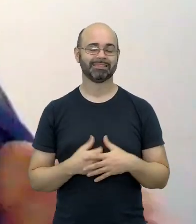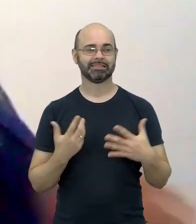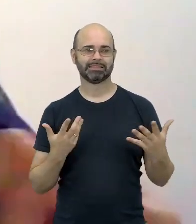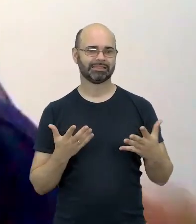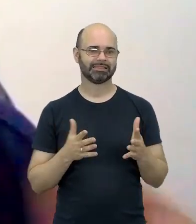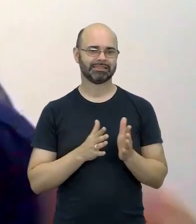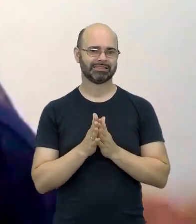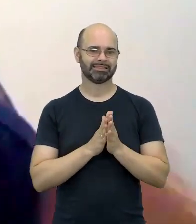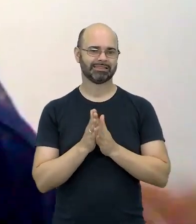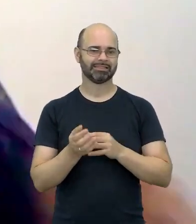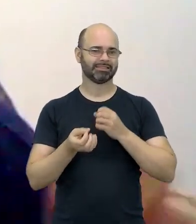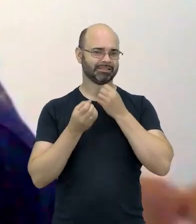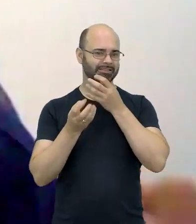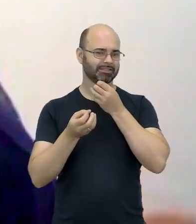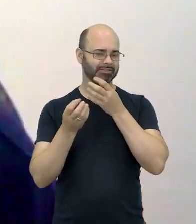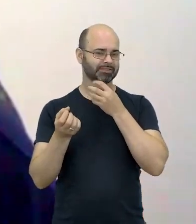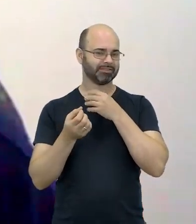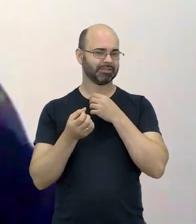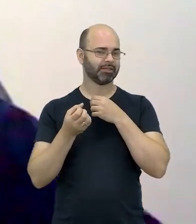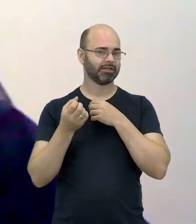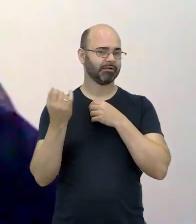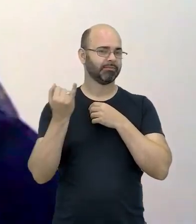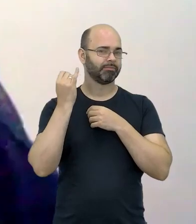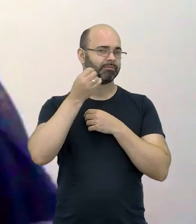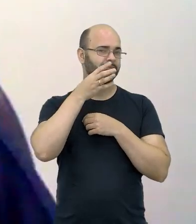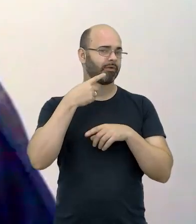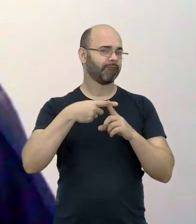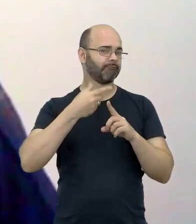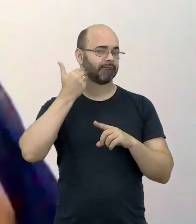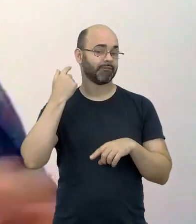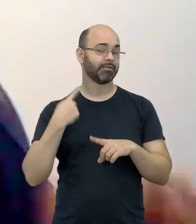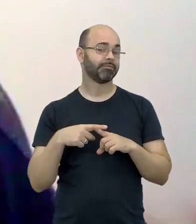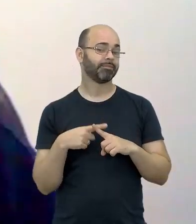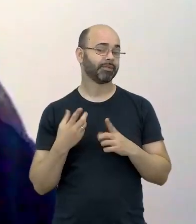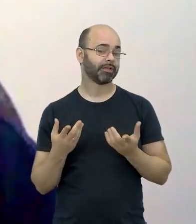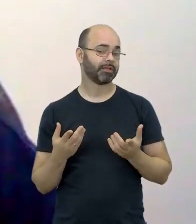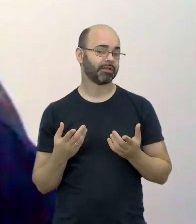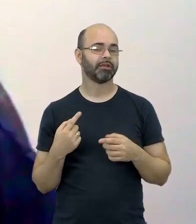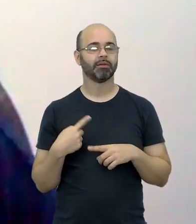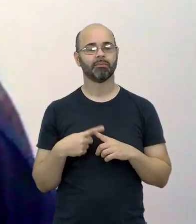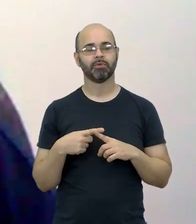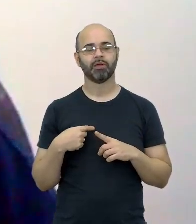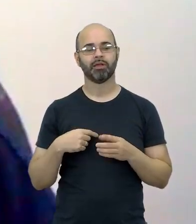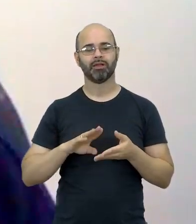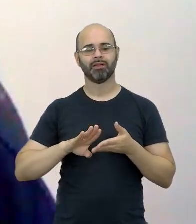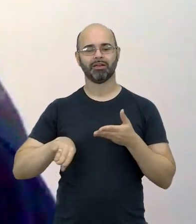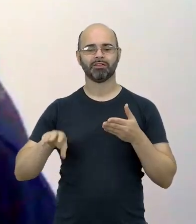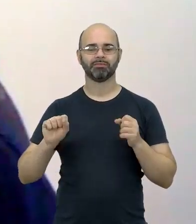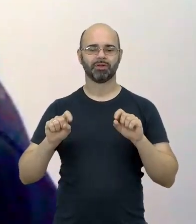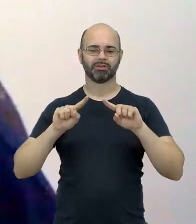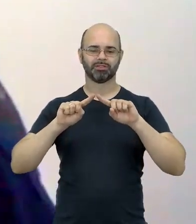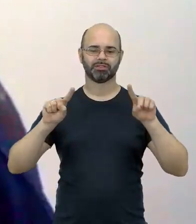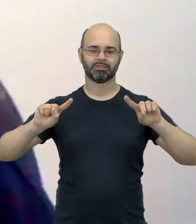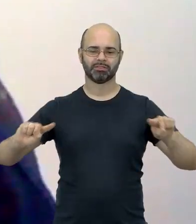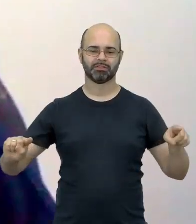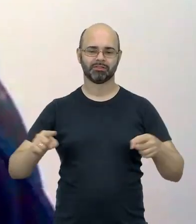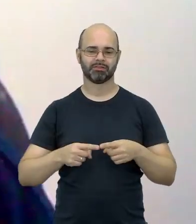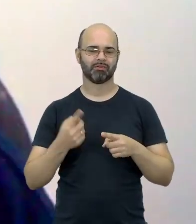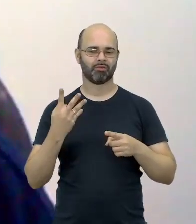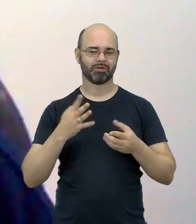legal, essa informação é muito boa para mim. Por quê? Porque eu já posso descartar o trapézio, que tem